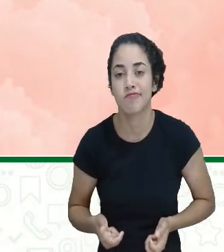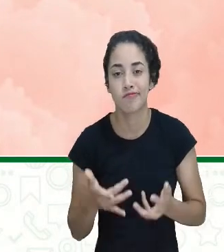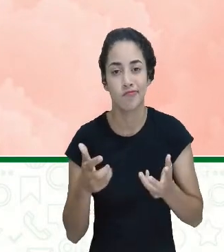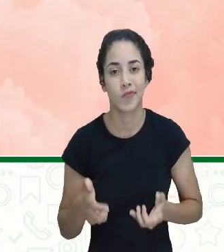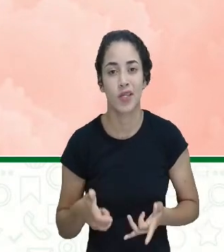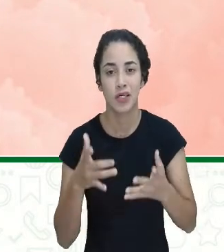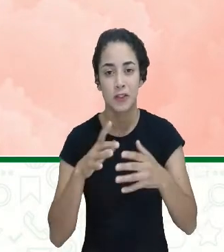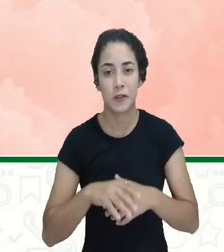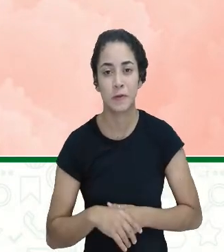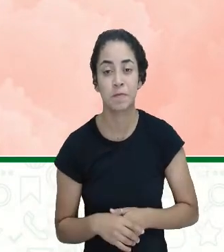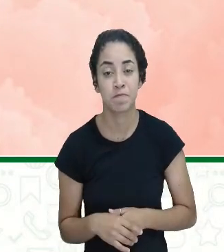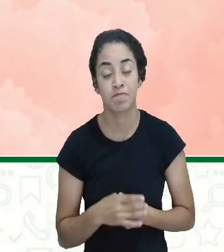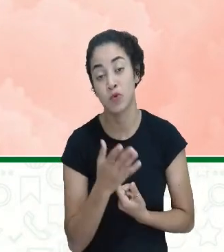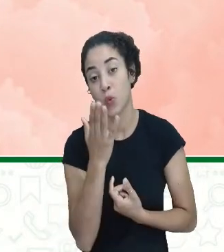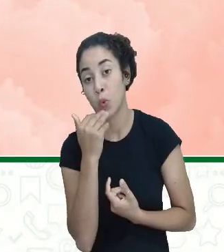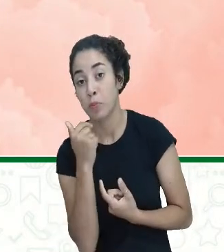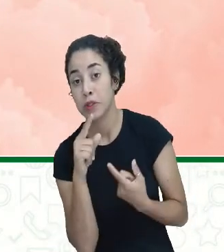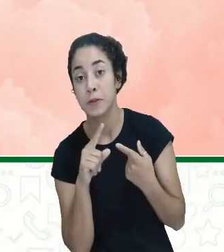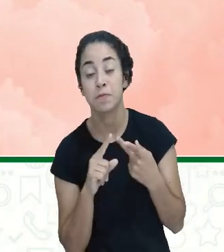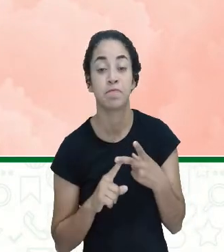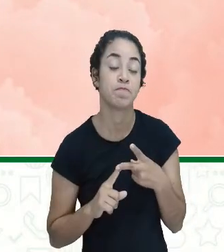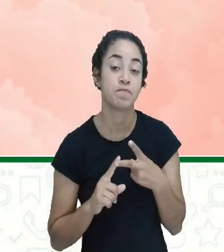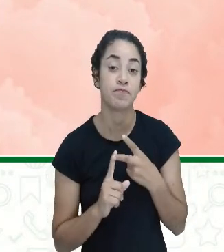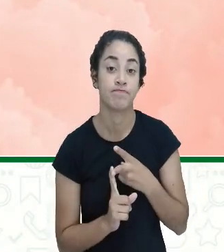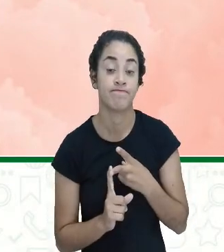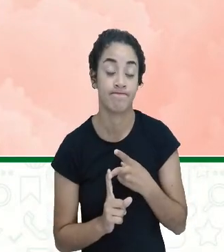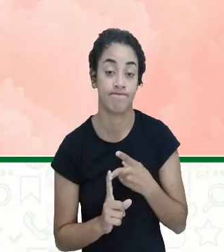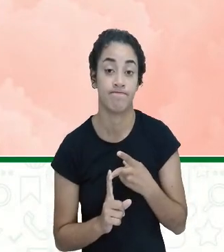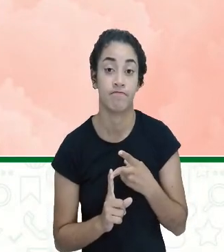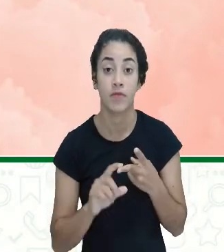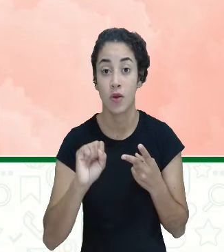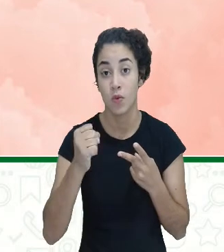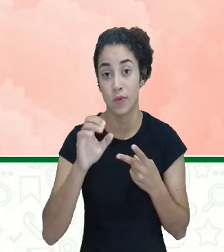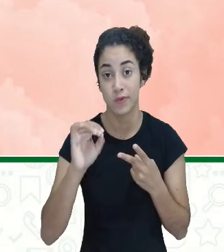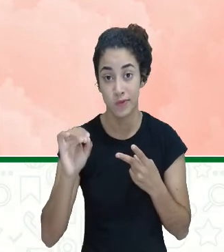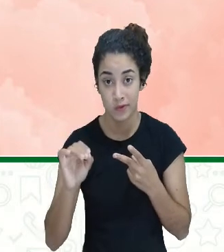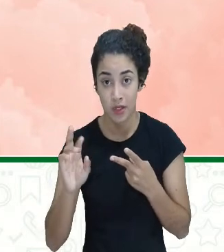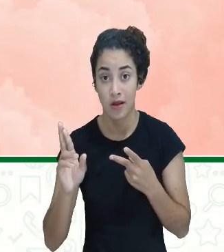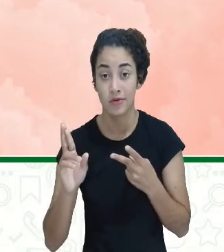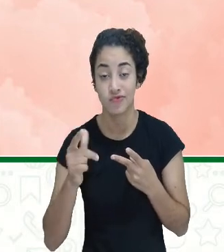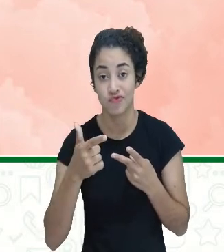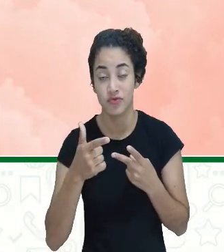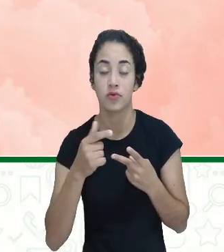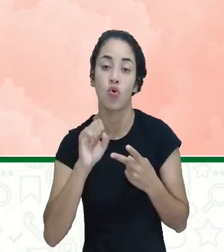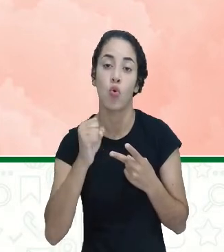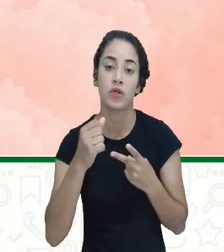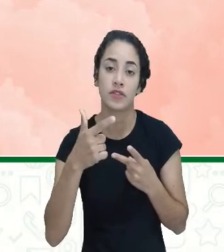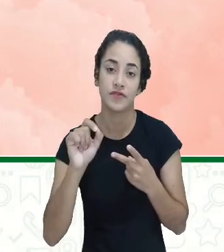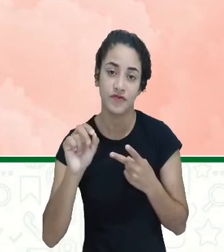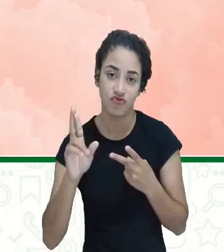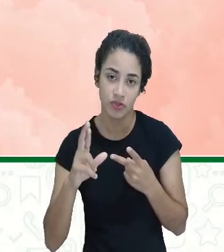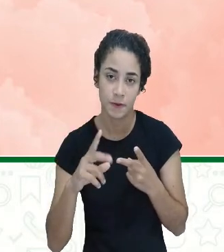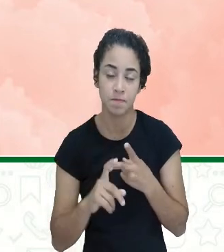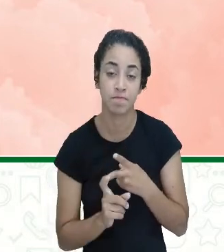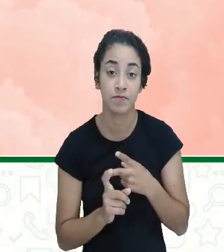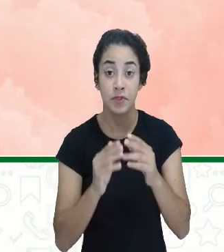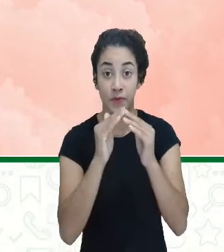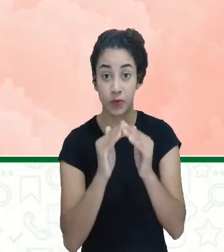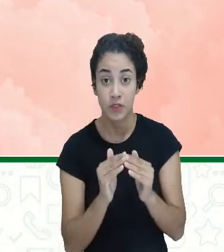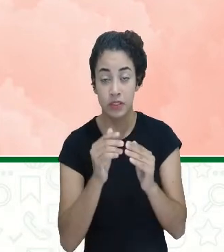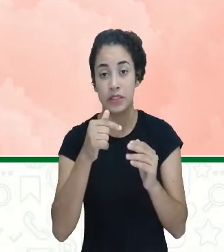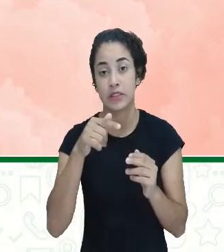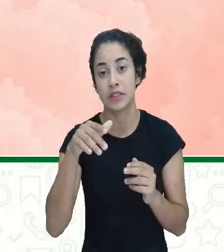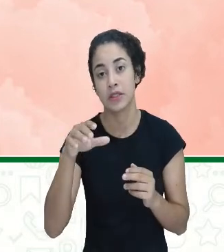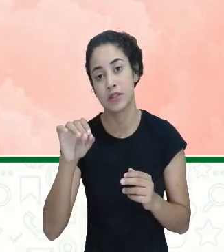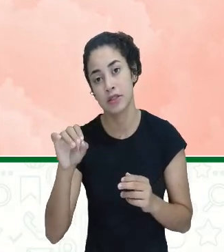só, alimentação, que deu 800, né, 820, a moradia, R$